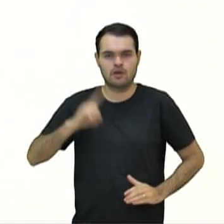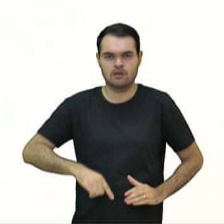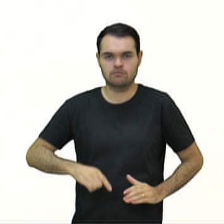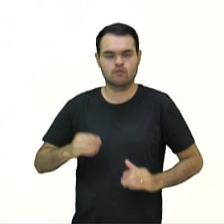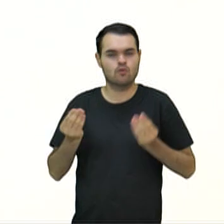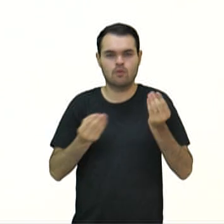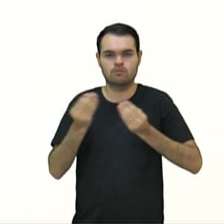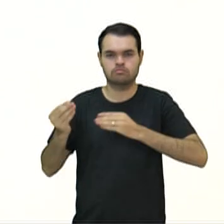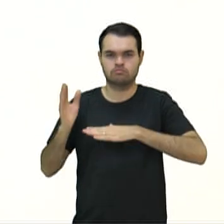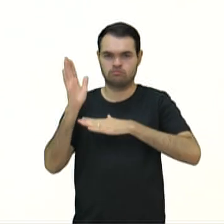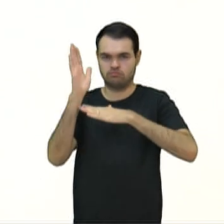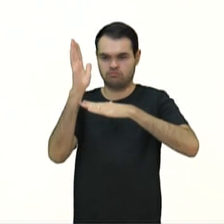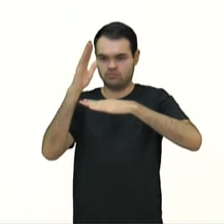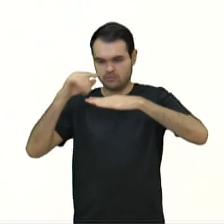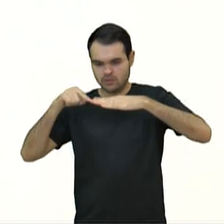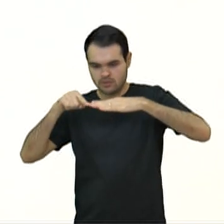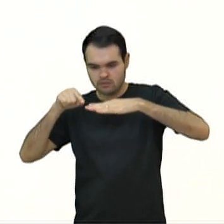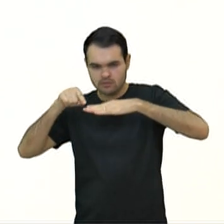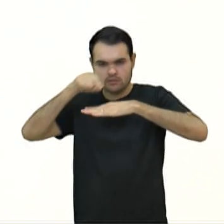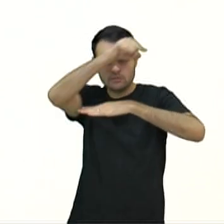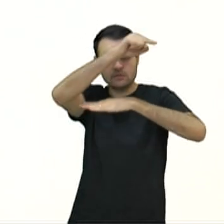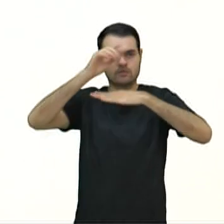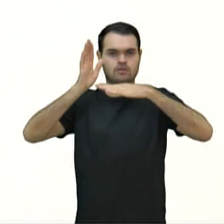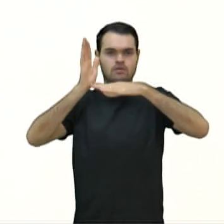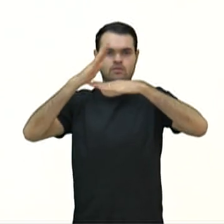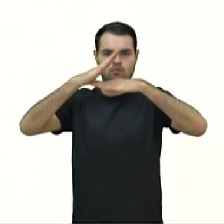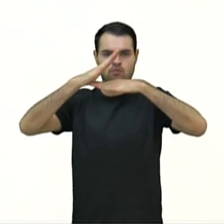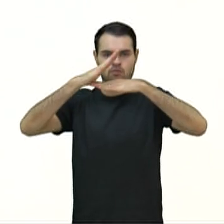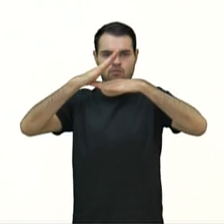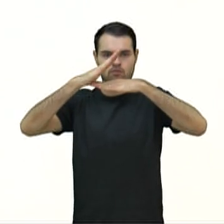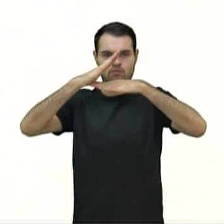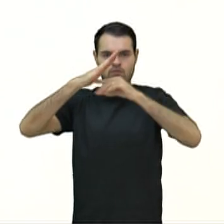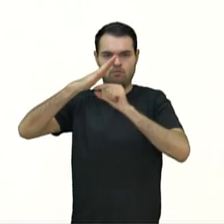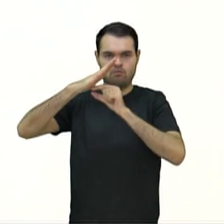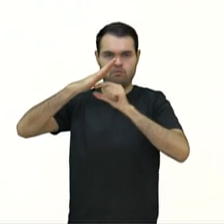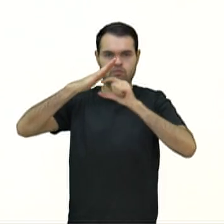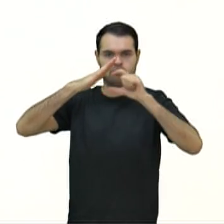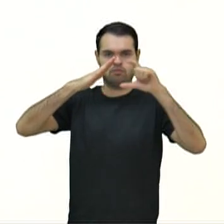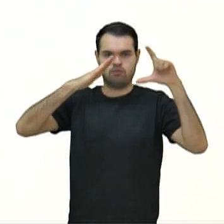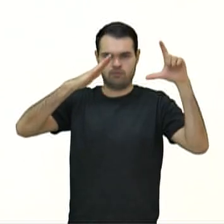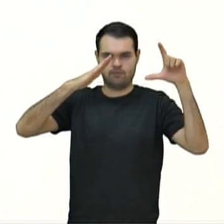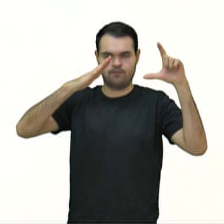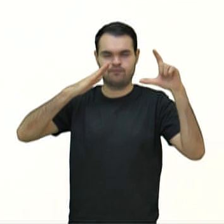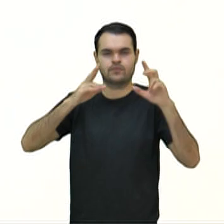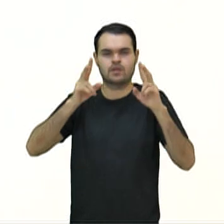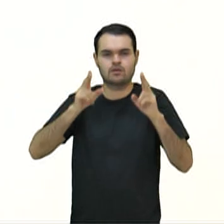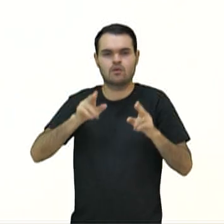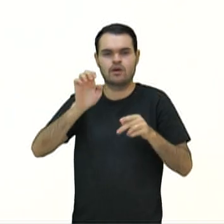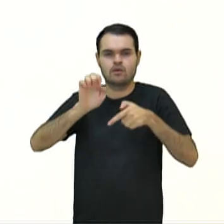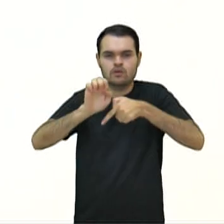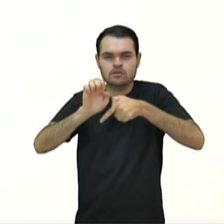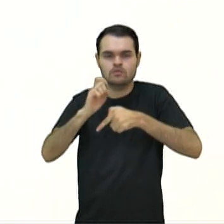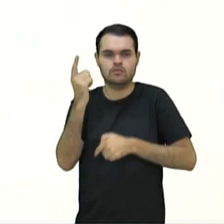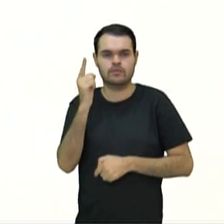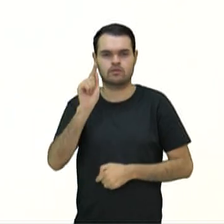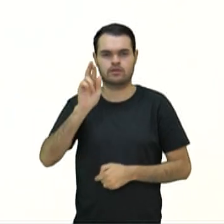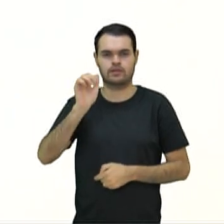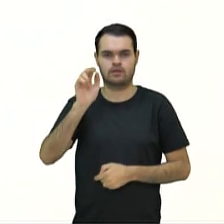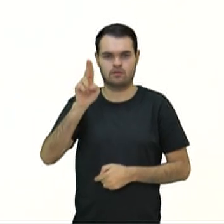gráfico de linear, né, crescente. Linear seria uma equação do primeiro grau.